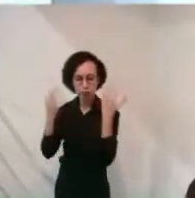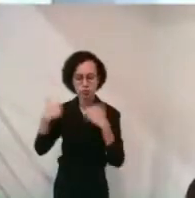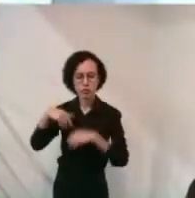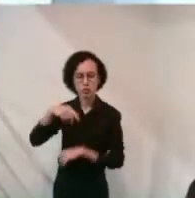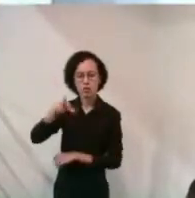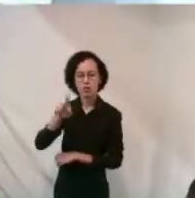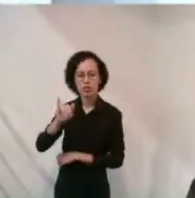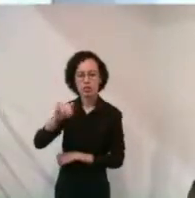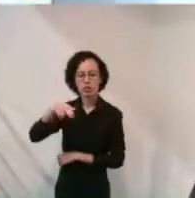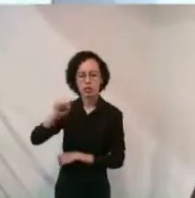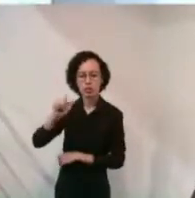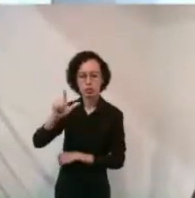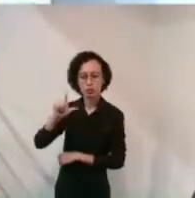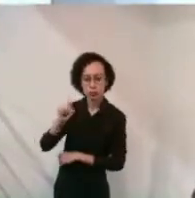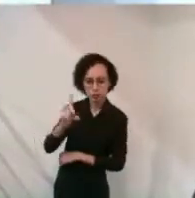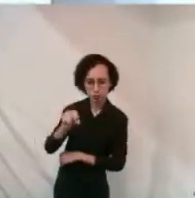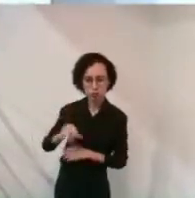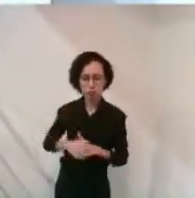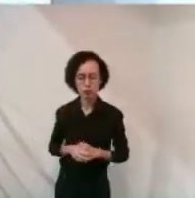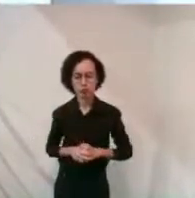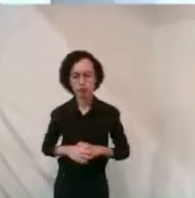Rinaldo Reis Lima;